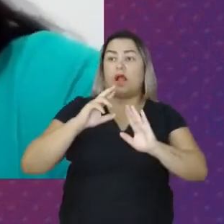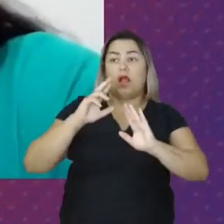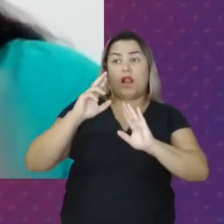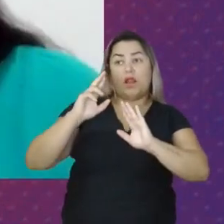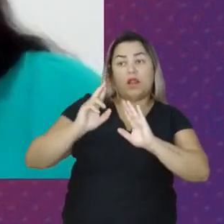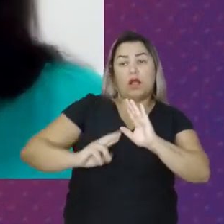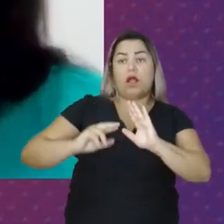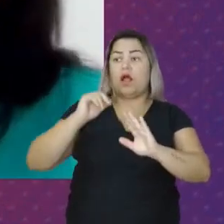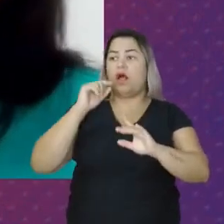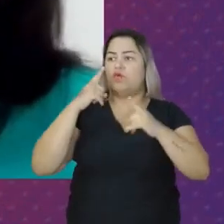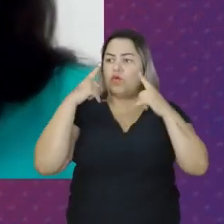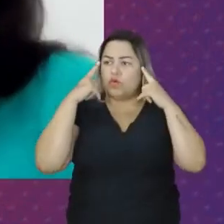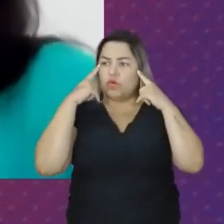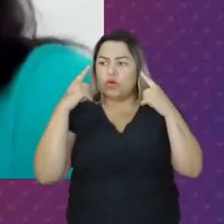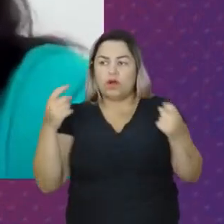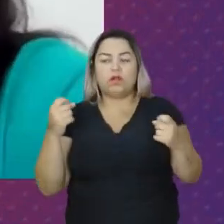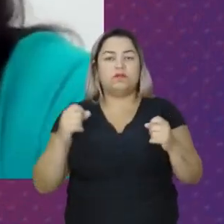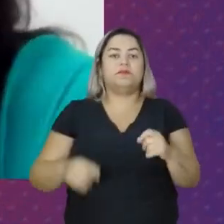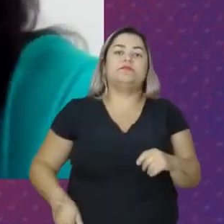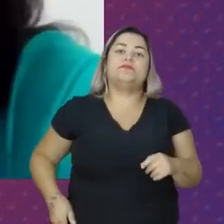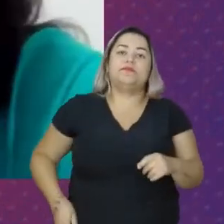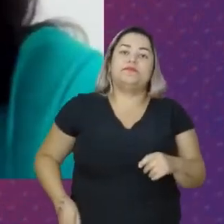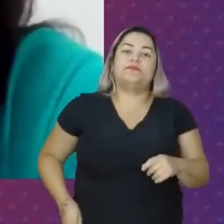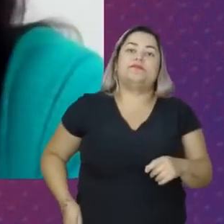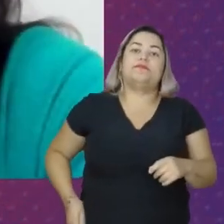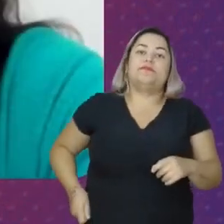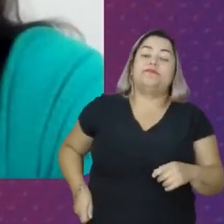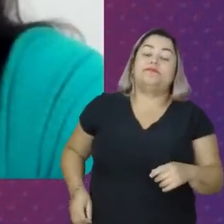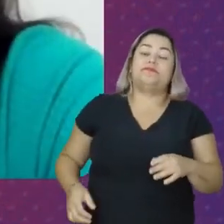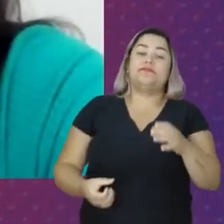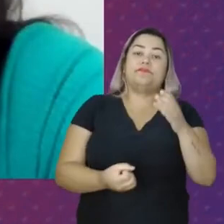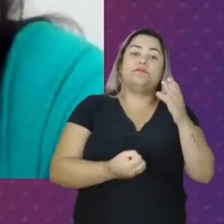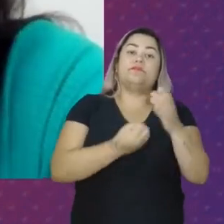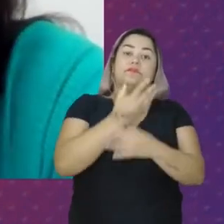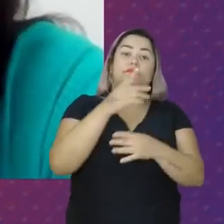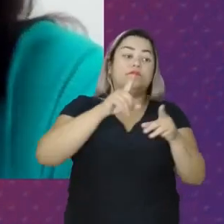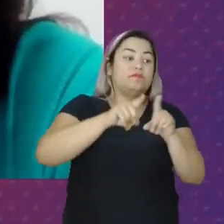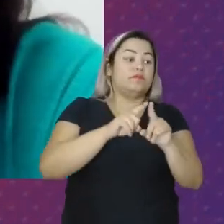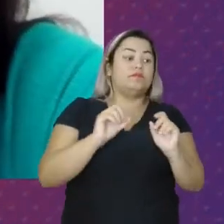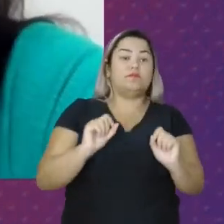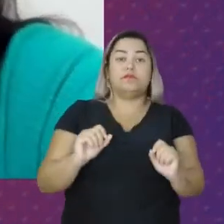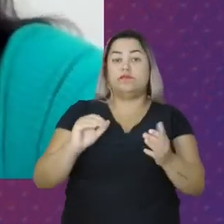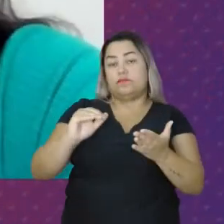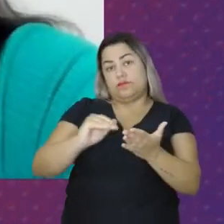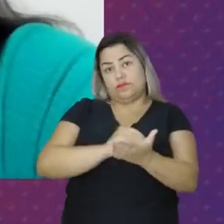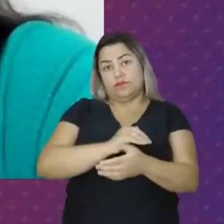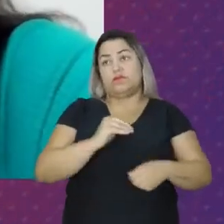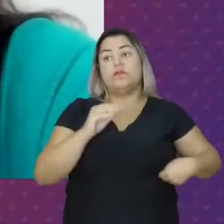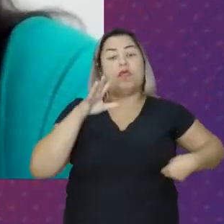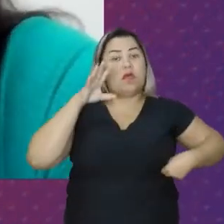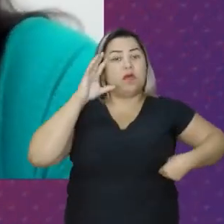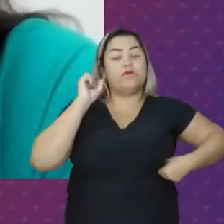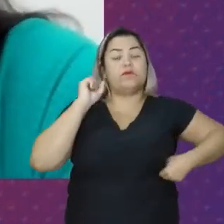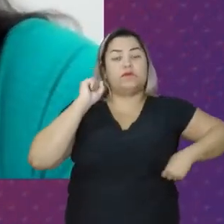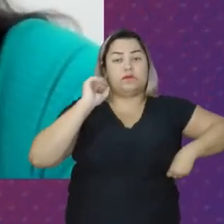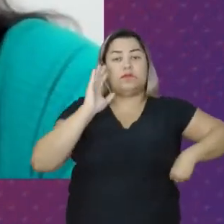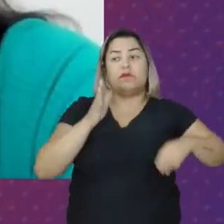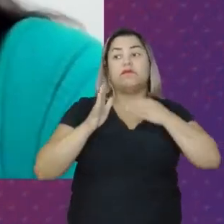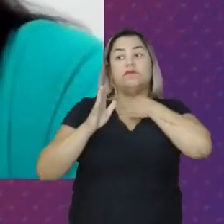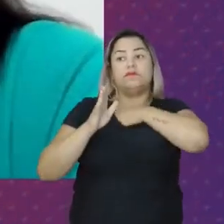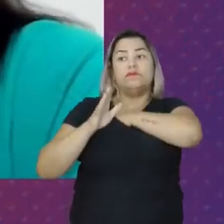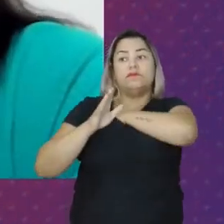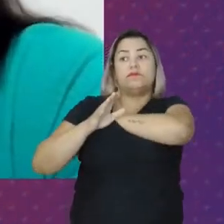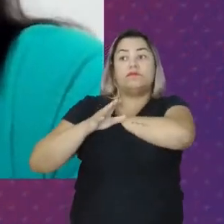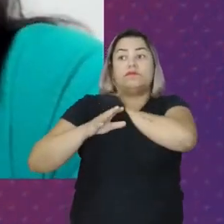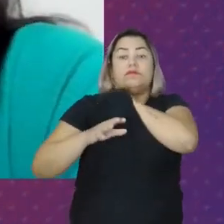violência. Então, paralelamente, a criação da secretaria e a criação da ouvidoria também estava sendo feita